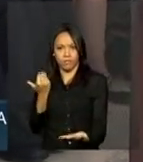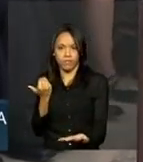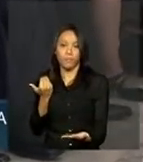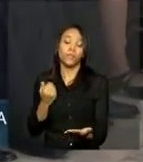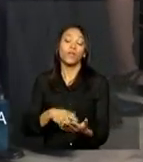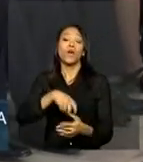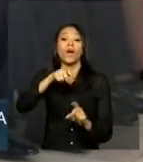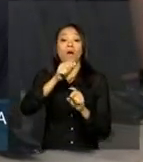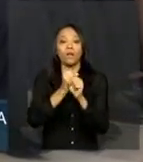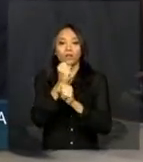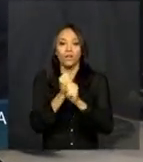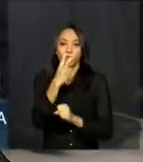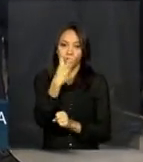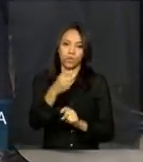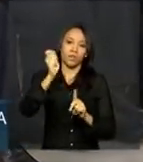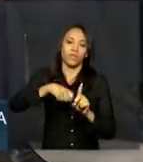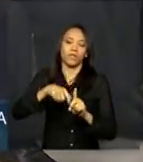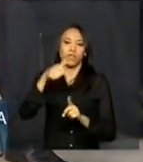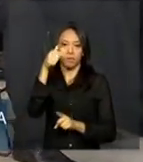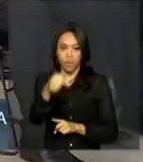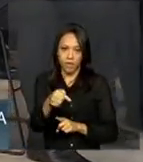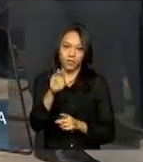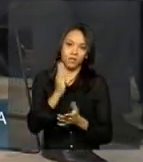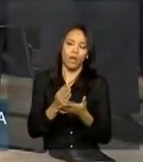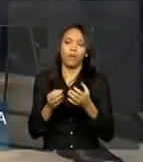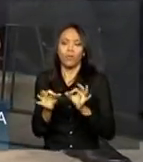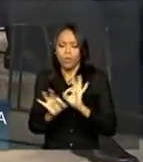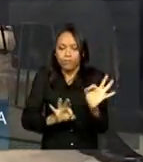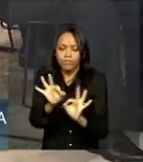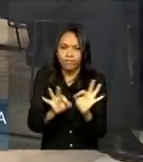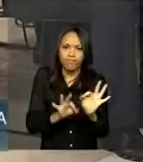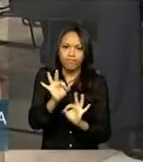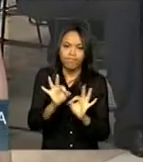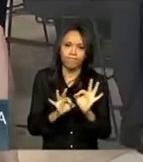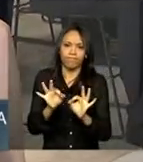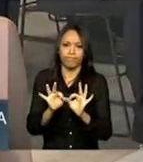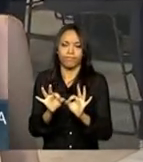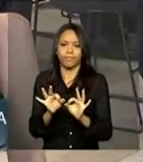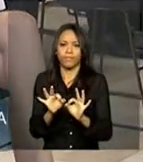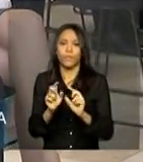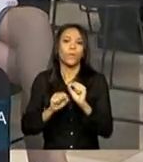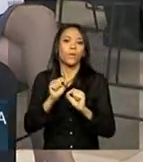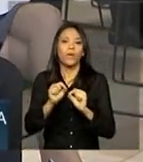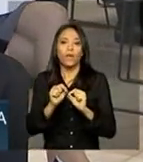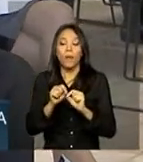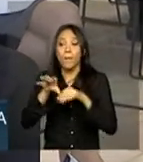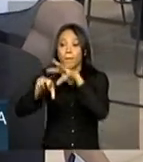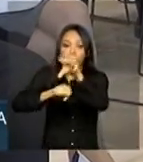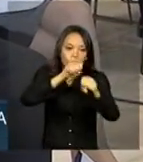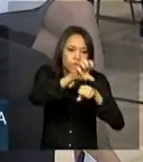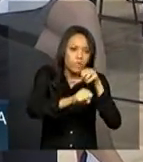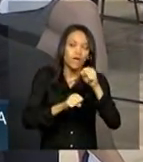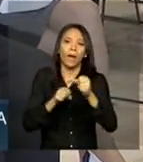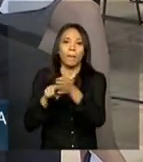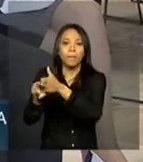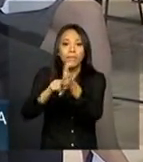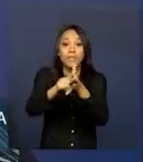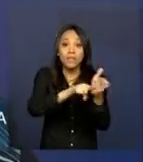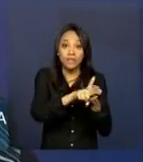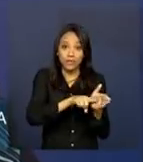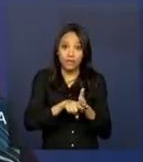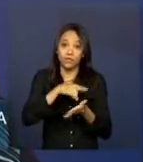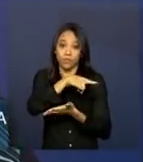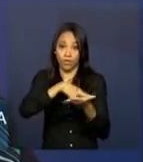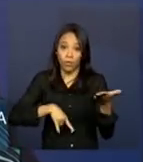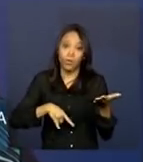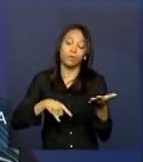e 7 meses de existência nos dedicamos senhora presidenta à busca e à pesquisa de documentos